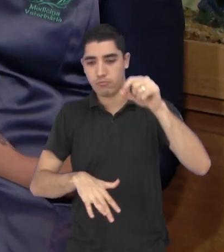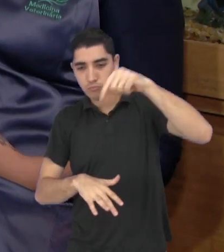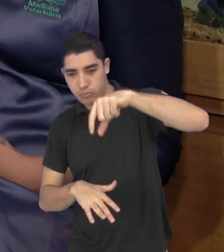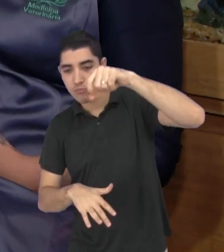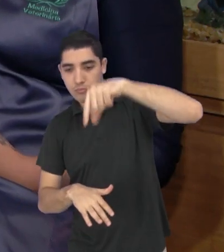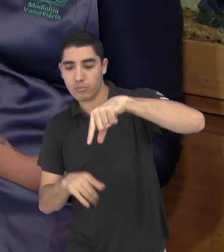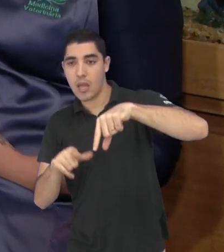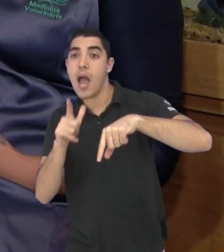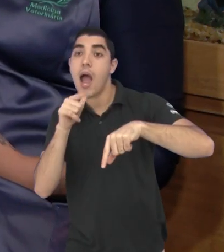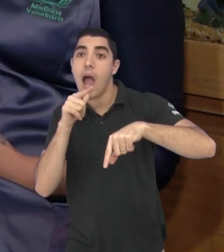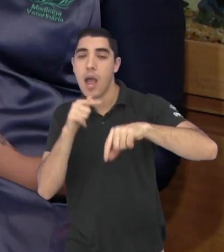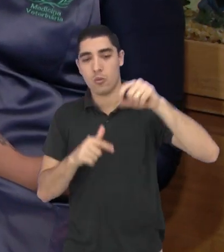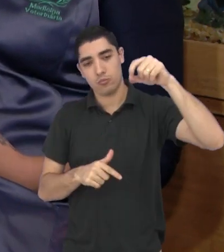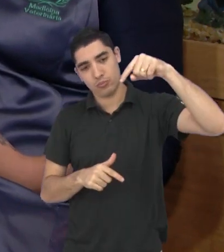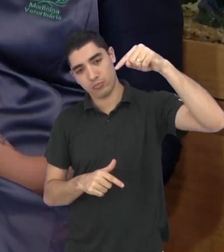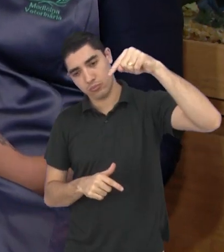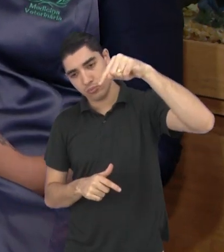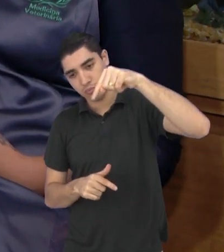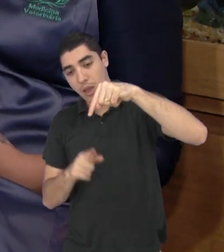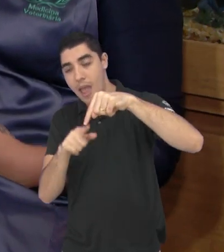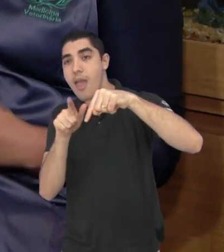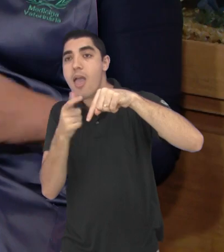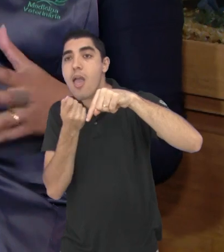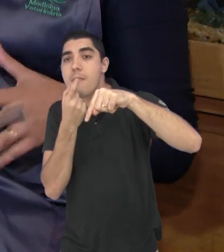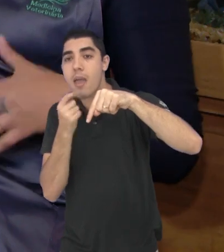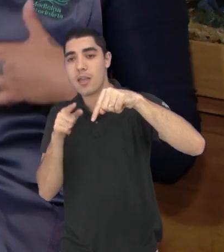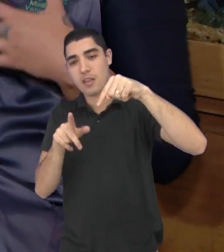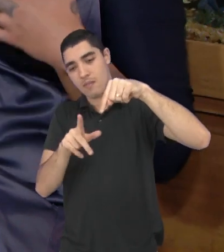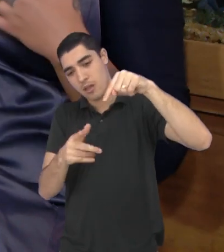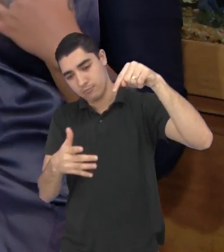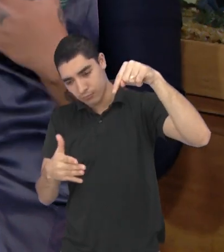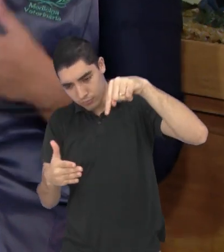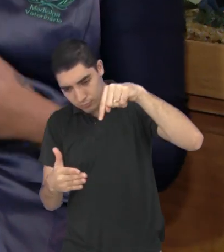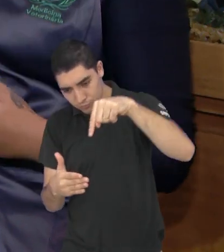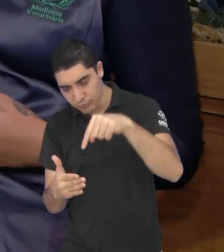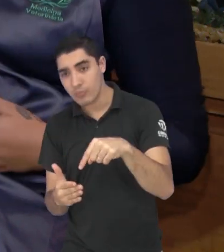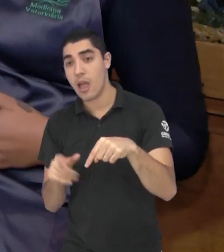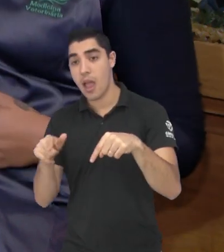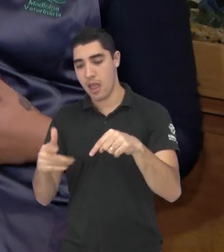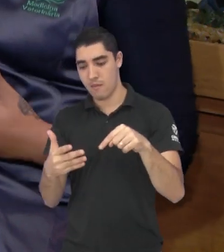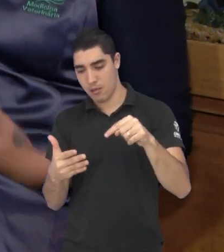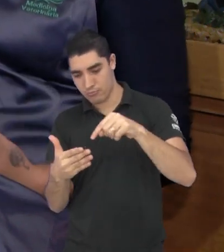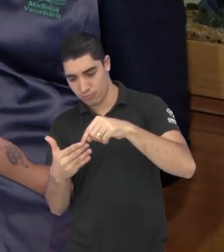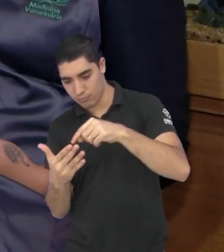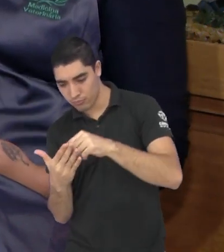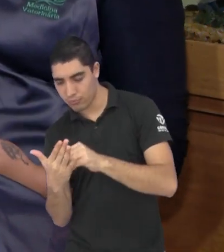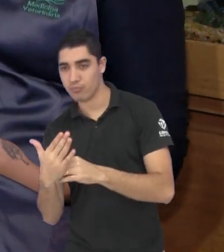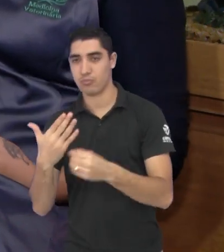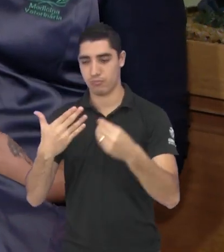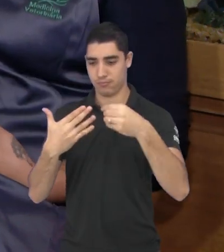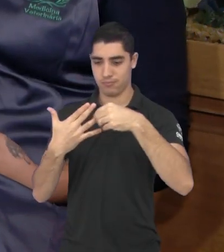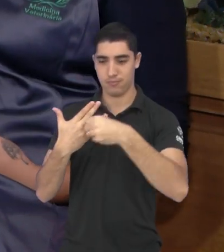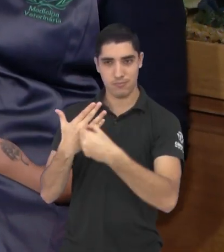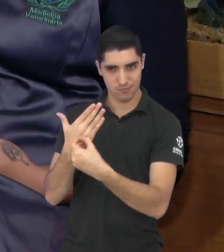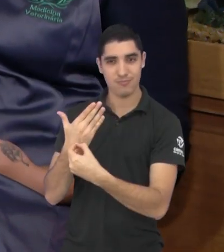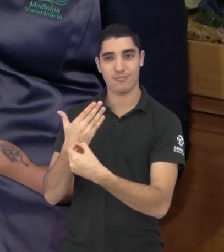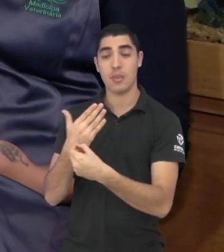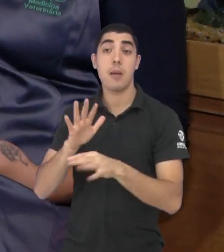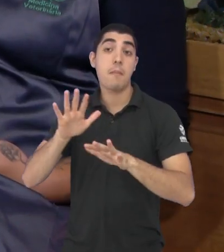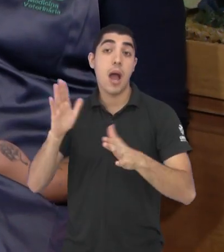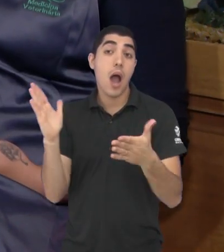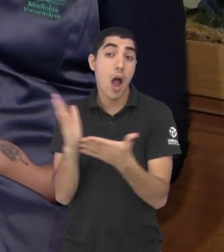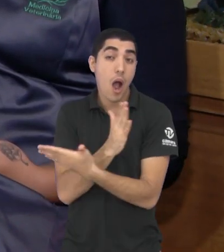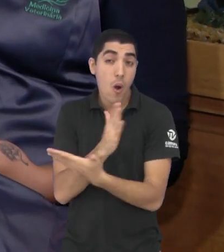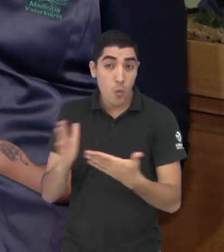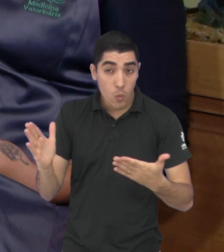sim. Normalmente são medicações que são colocadas ali na água e aí vai passar pelas brânquias, vai passar por todo o corpo do animal e vai metabolizar.